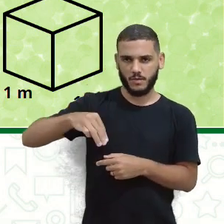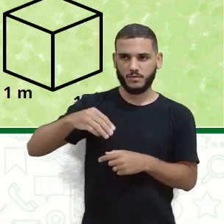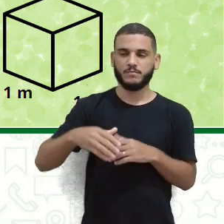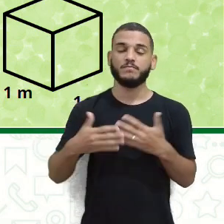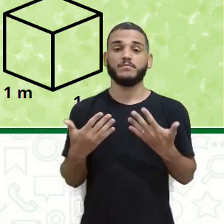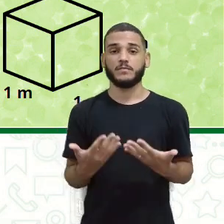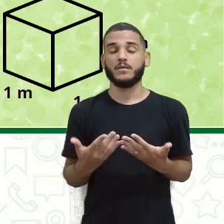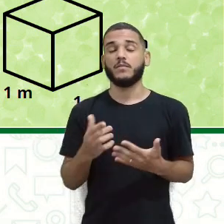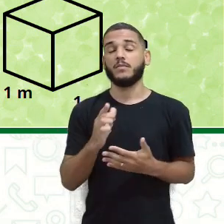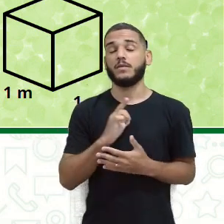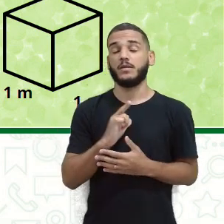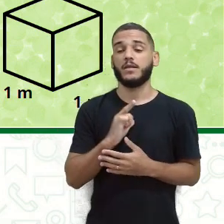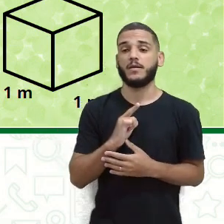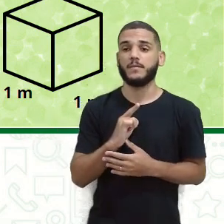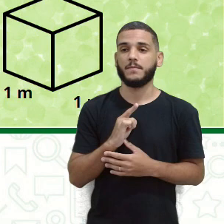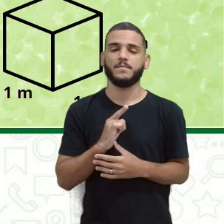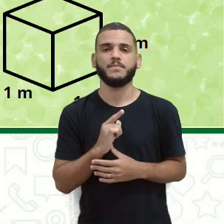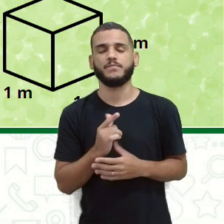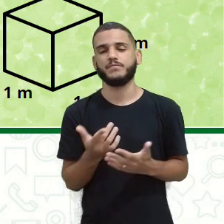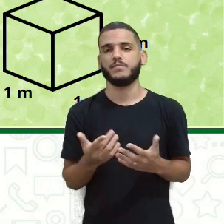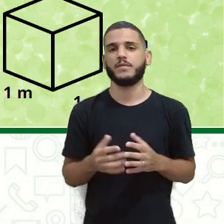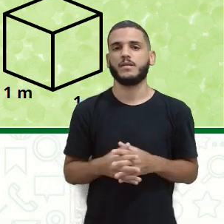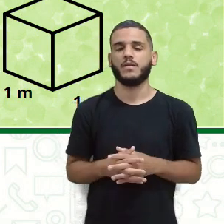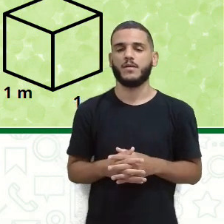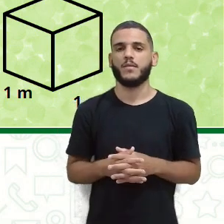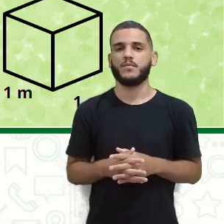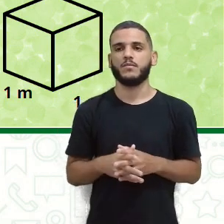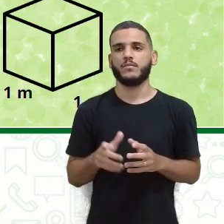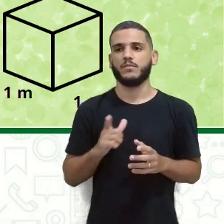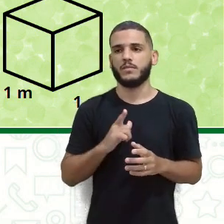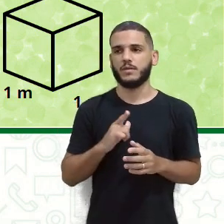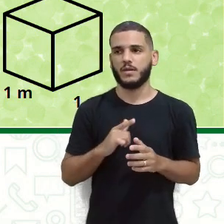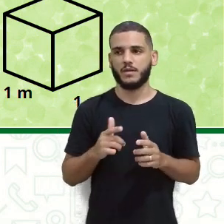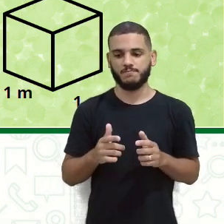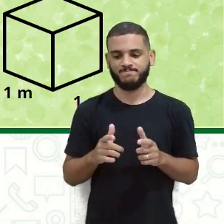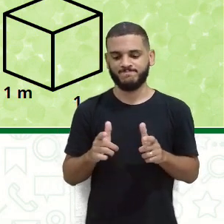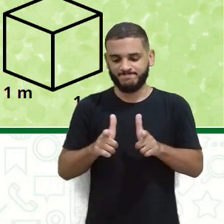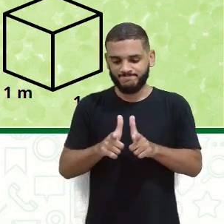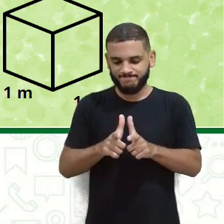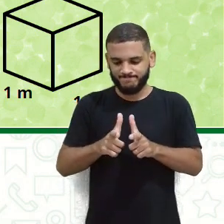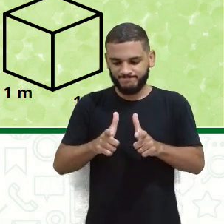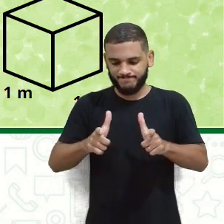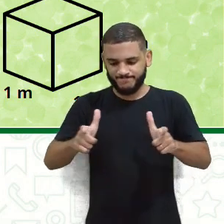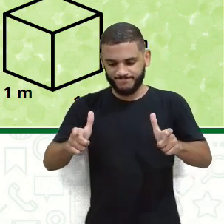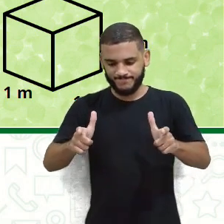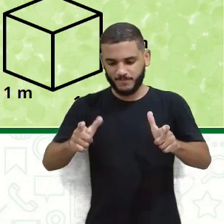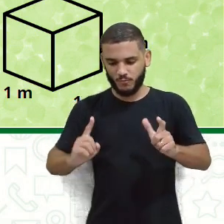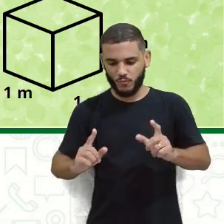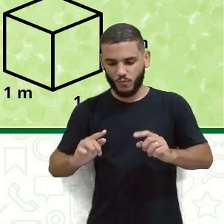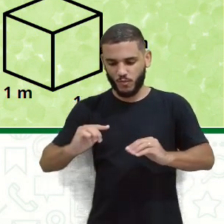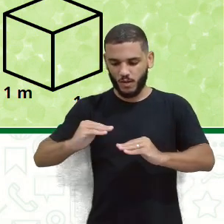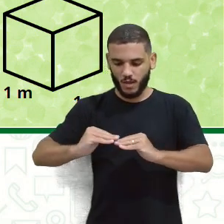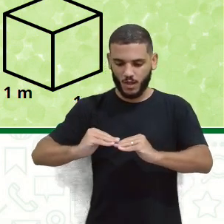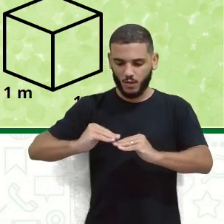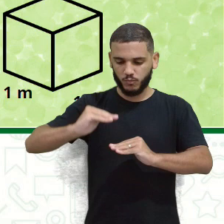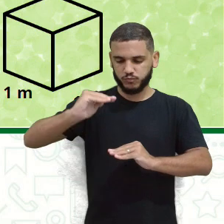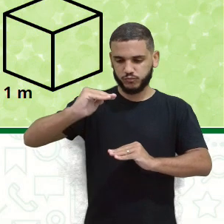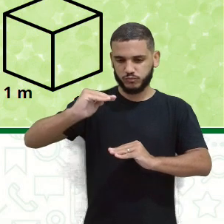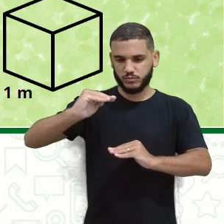ele tem exatamente largura, né, altura